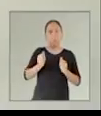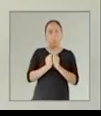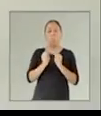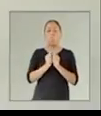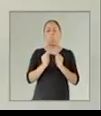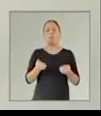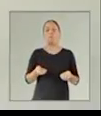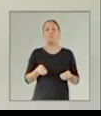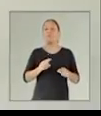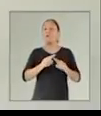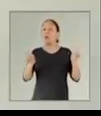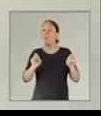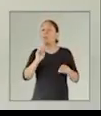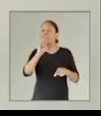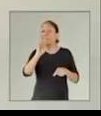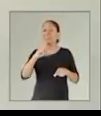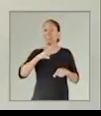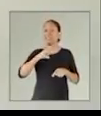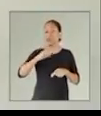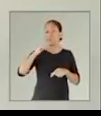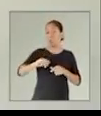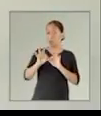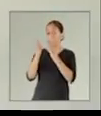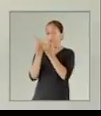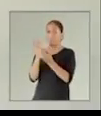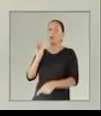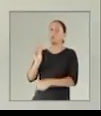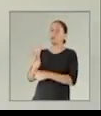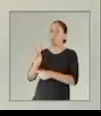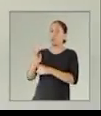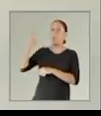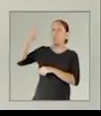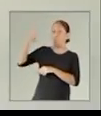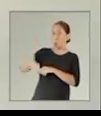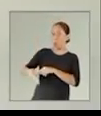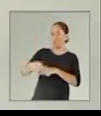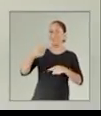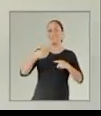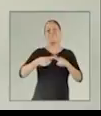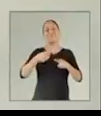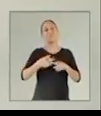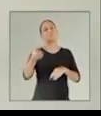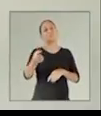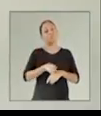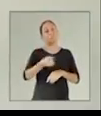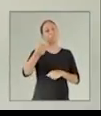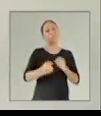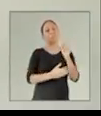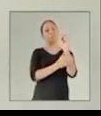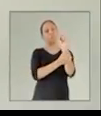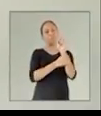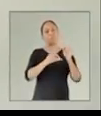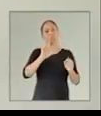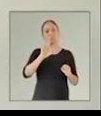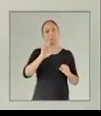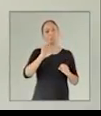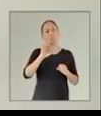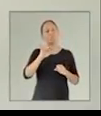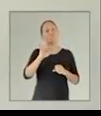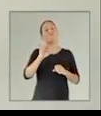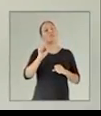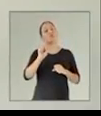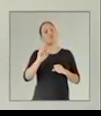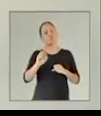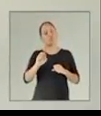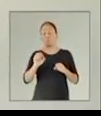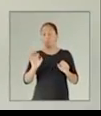seguro-defeso deixará de receber temporariamente a bolsa enquanto estiver coberto pelo seguro. Após esse período, o Bolsa Família voltará a